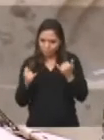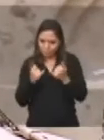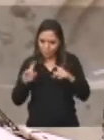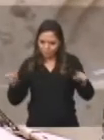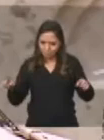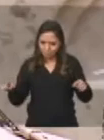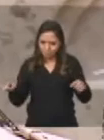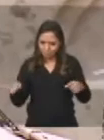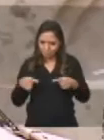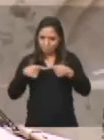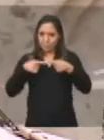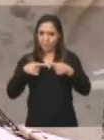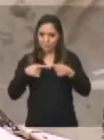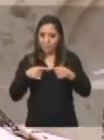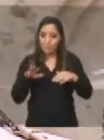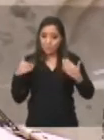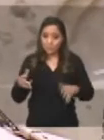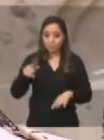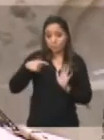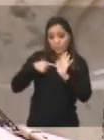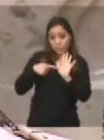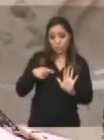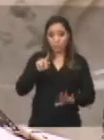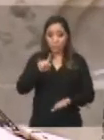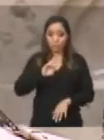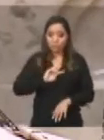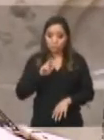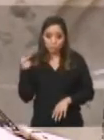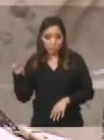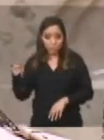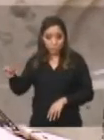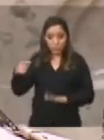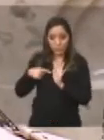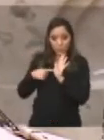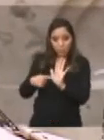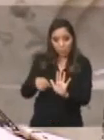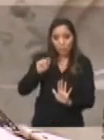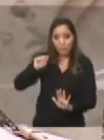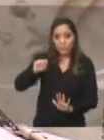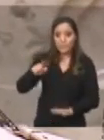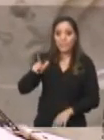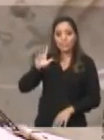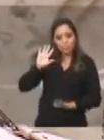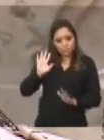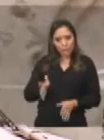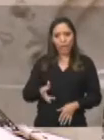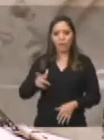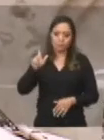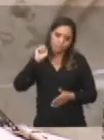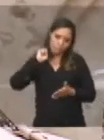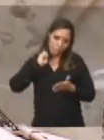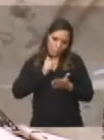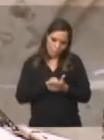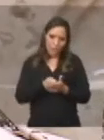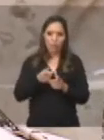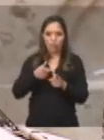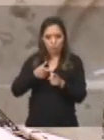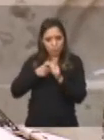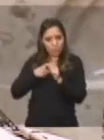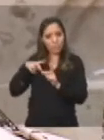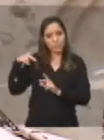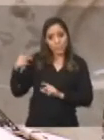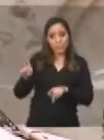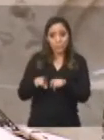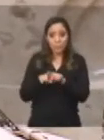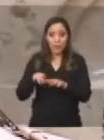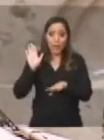pelo réu para alguma das transferências de seus assessores é que corresponderiam à quitação de empréstimos e adiantamentos de salário. Todavia,